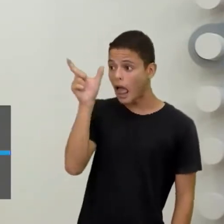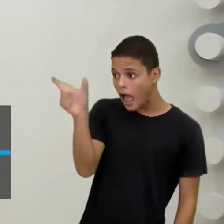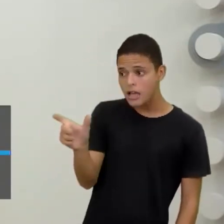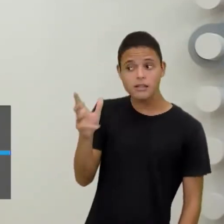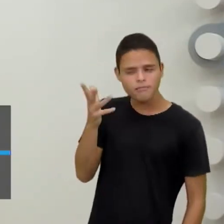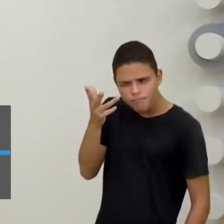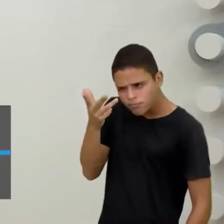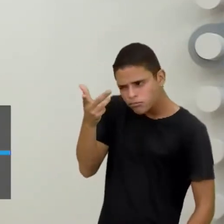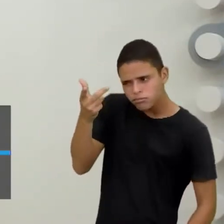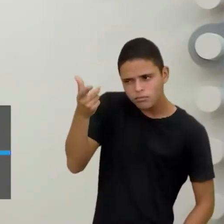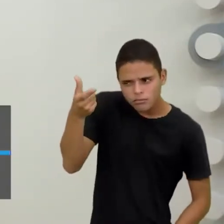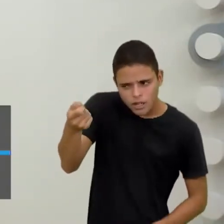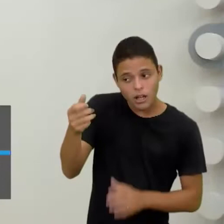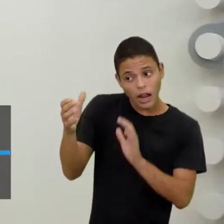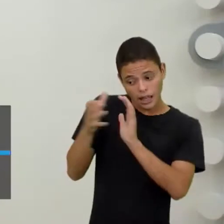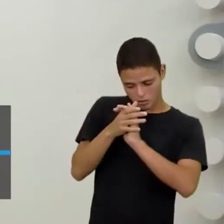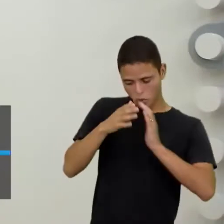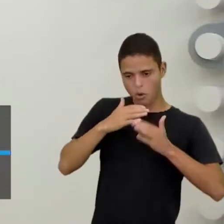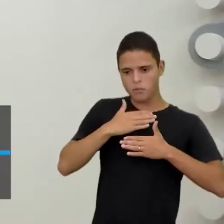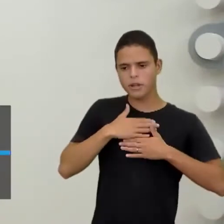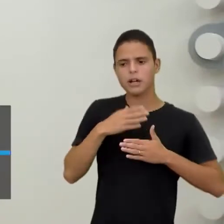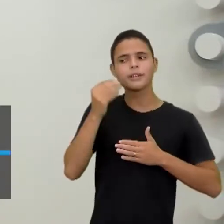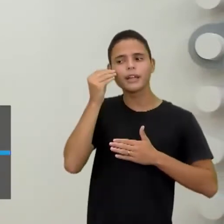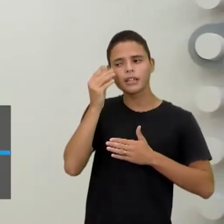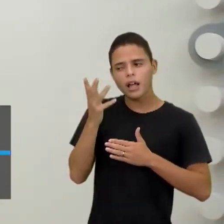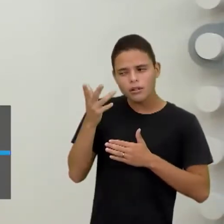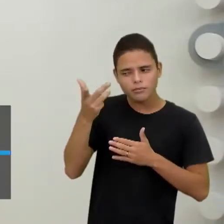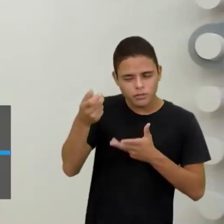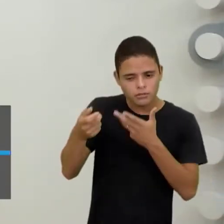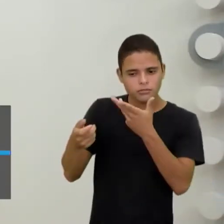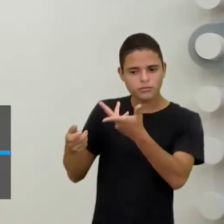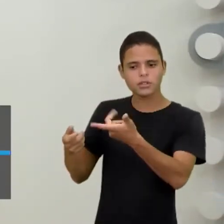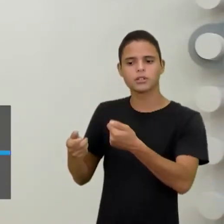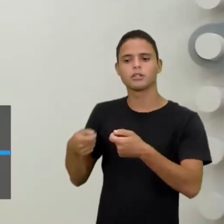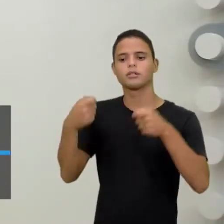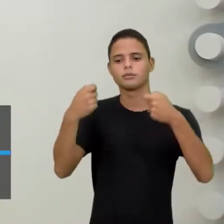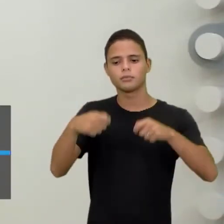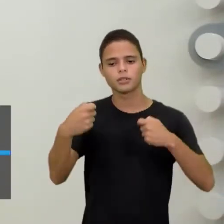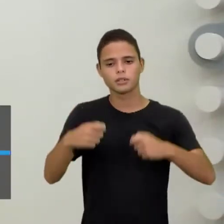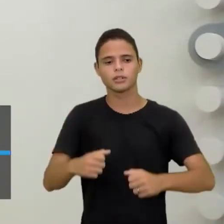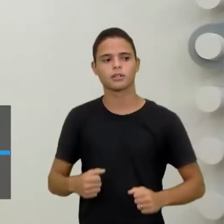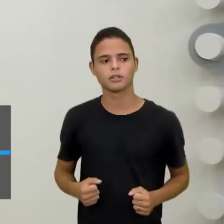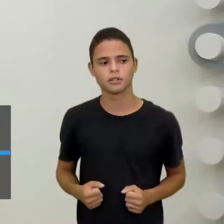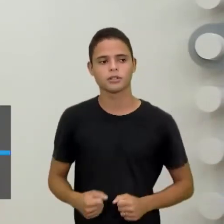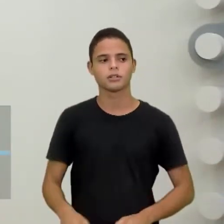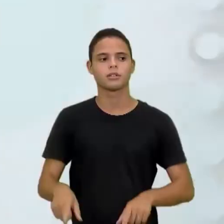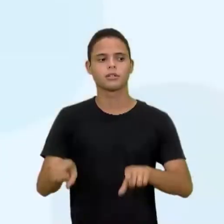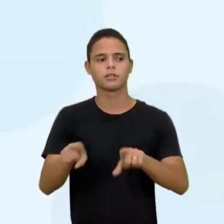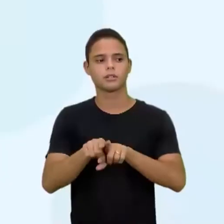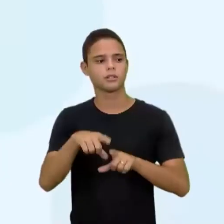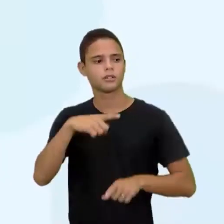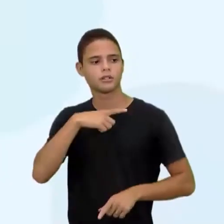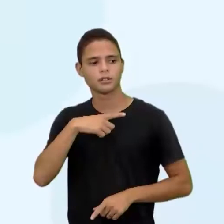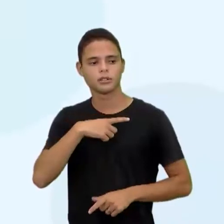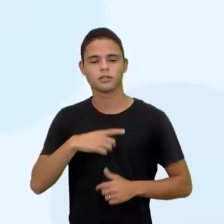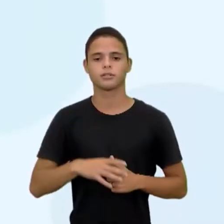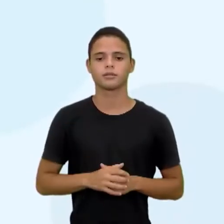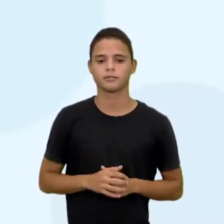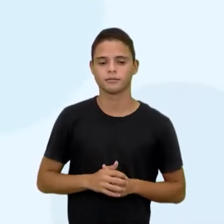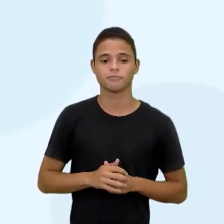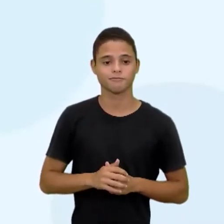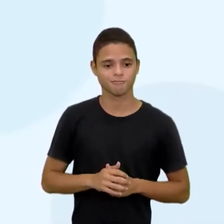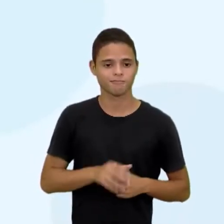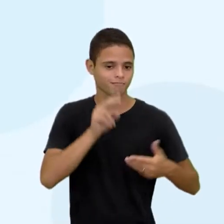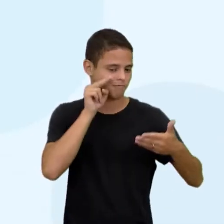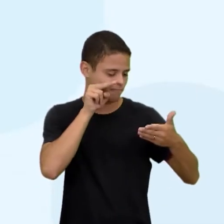rapaz a casar com você? Você tem que argumentar. Então é isso. Então, esses são os conteúdos de hoje. Vamos lá na tela. Leitura